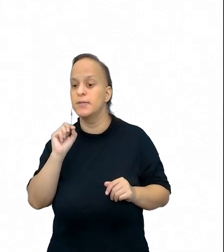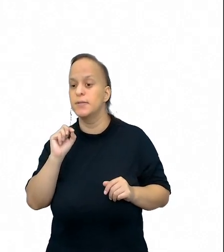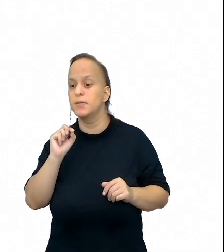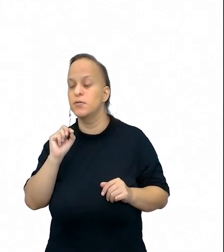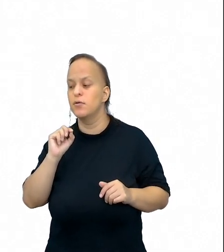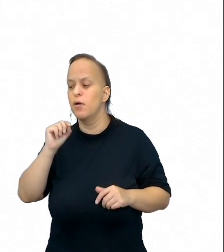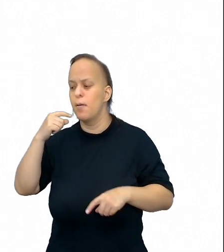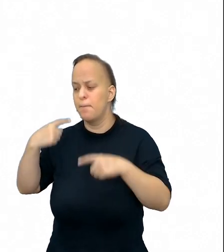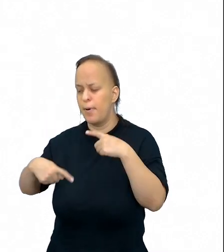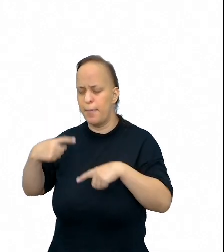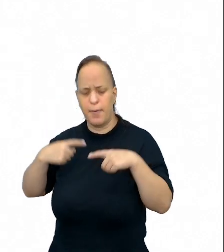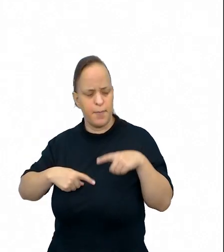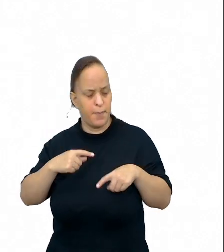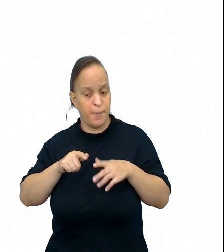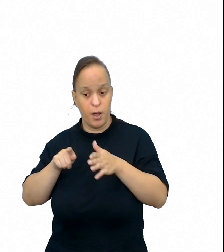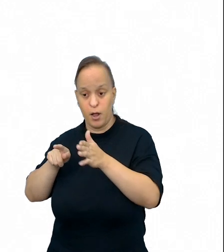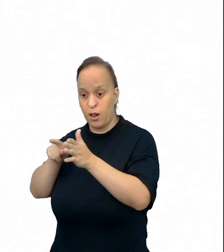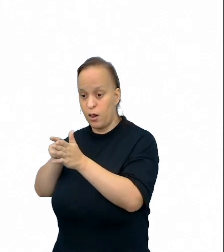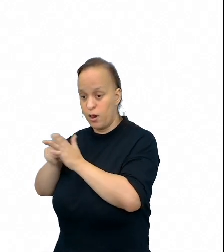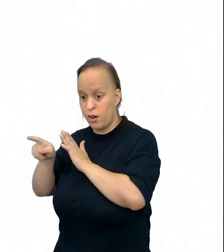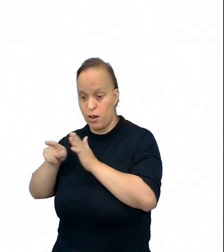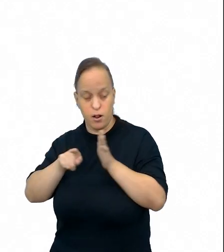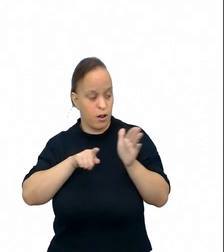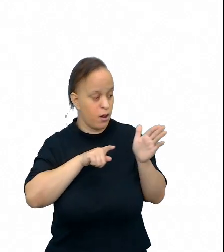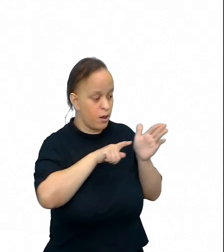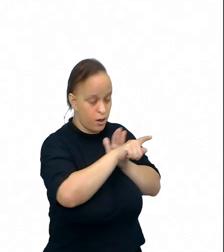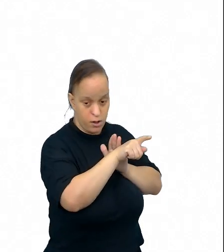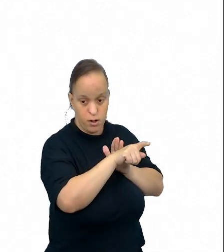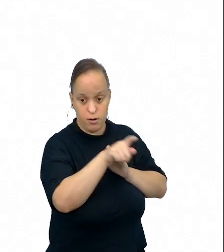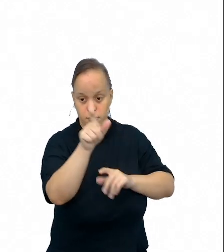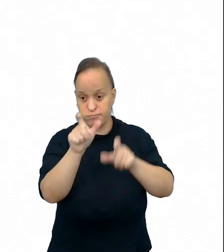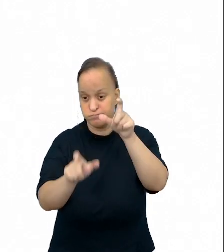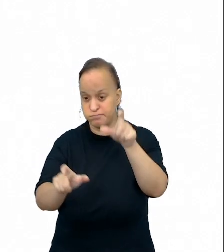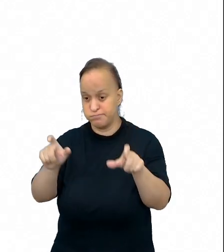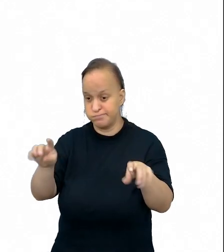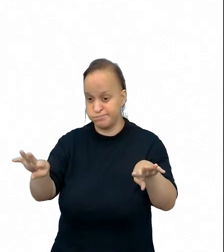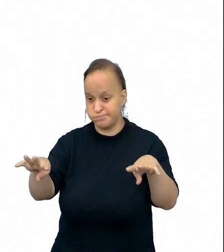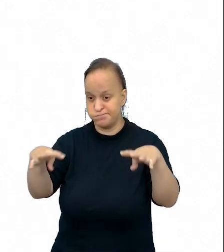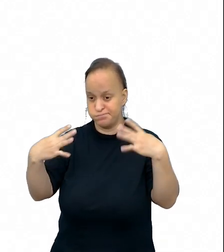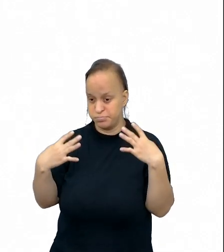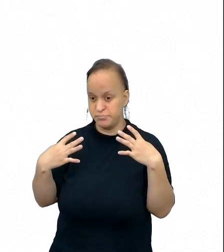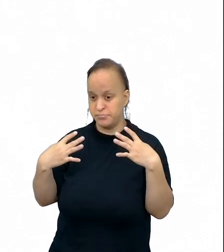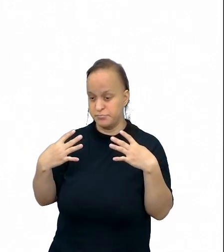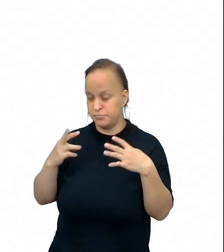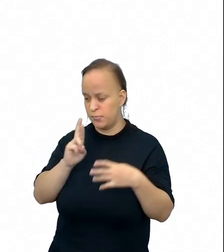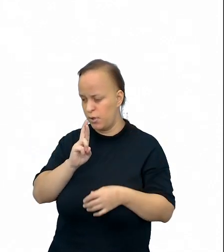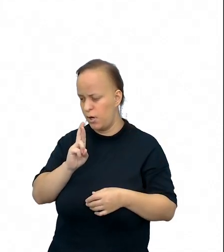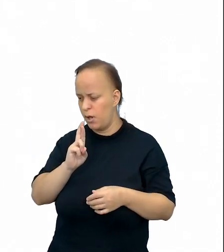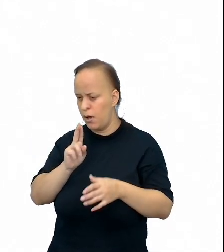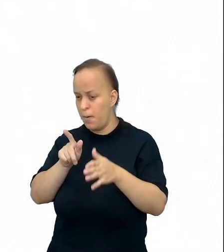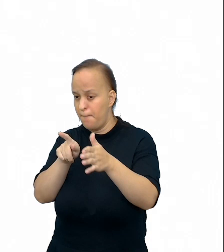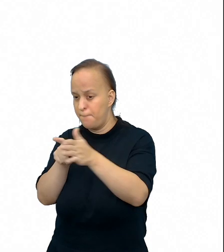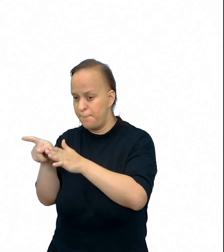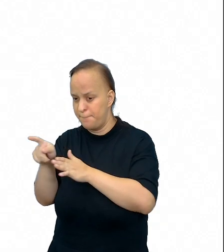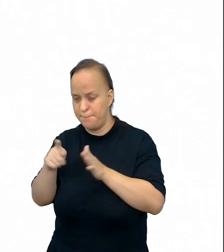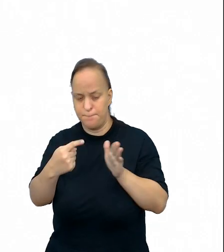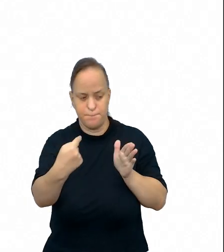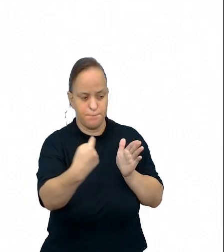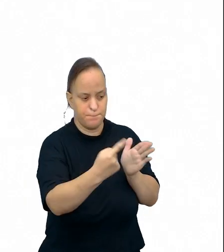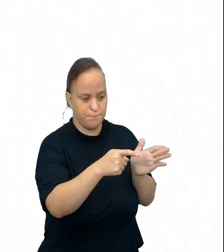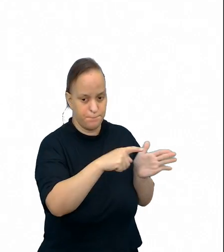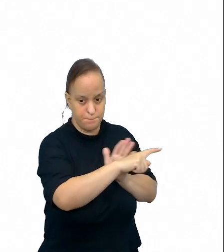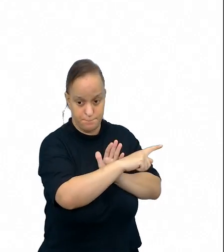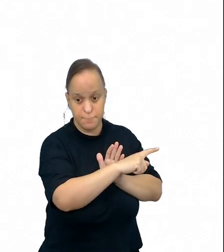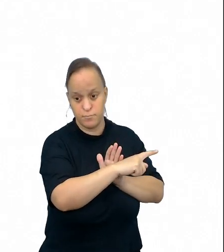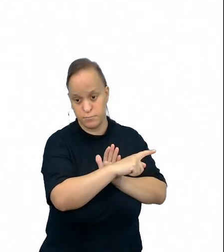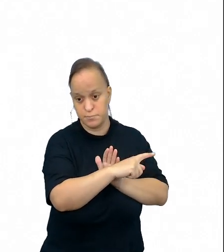realiza as perguntas dos envolvidos, da plateia. Ele também intervém quando o debatedor não respeita as regras.